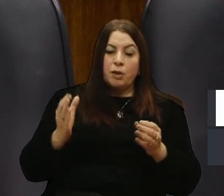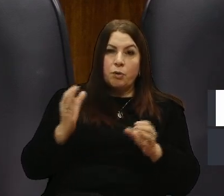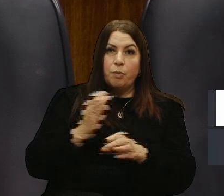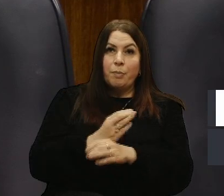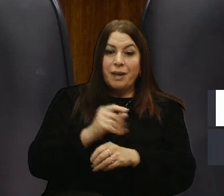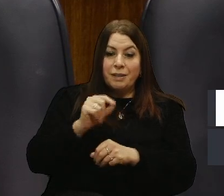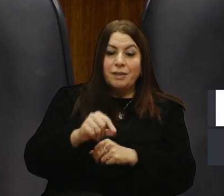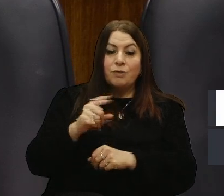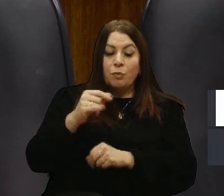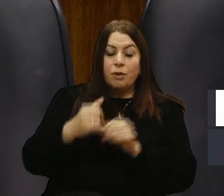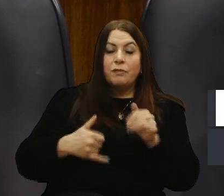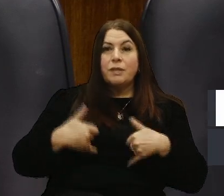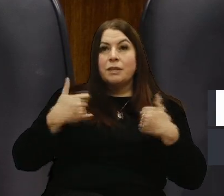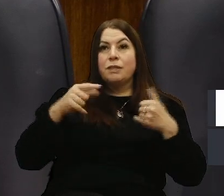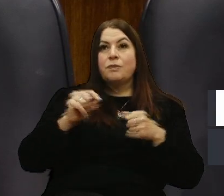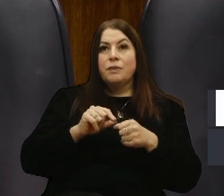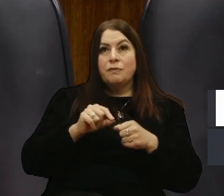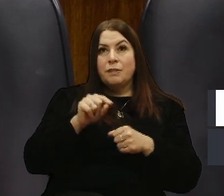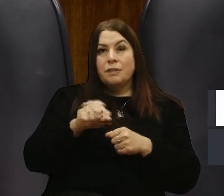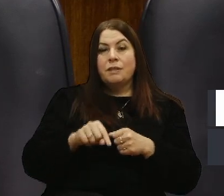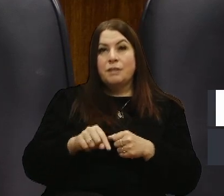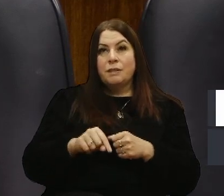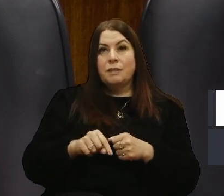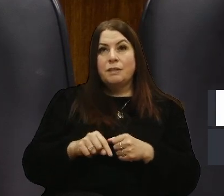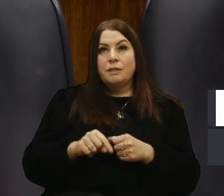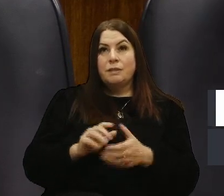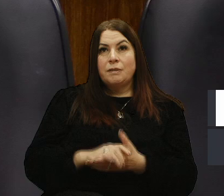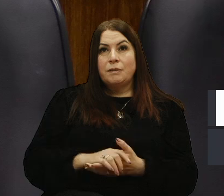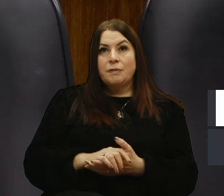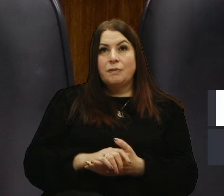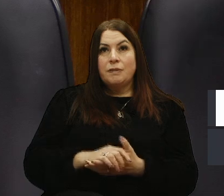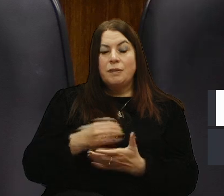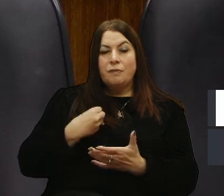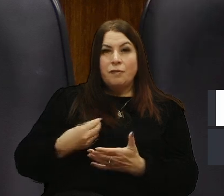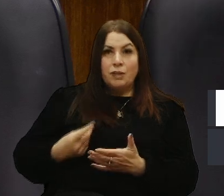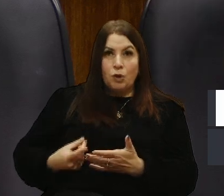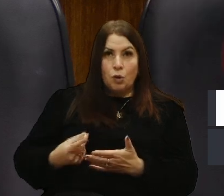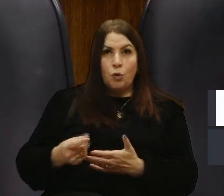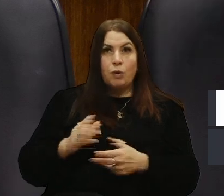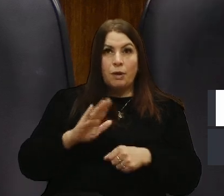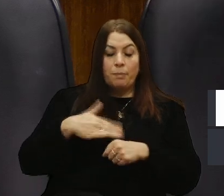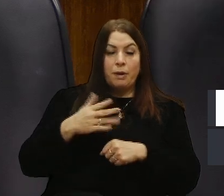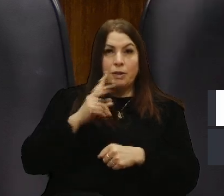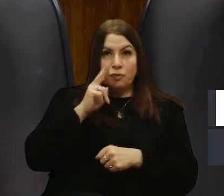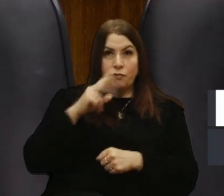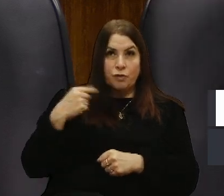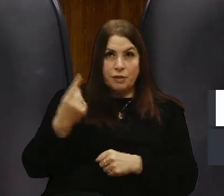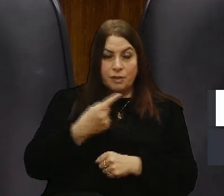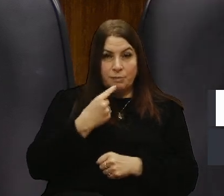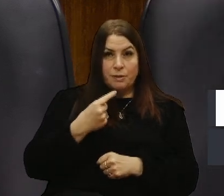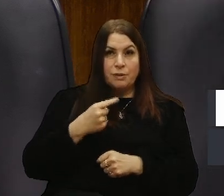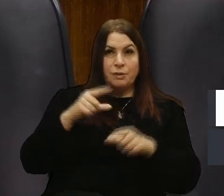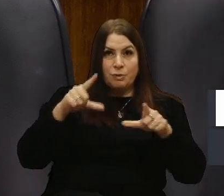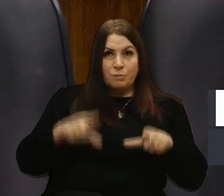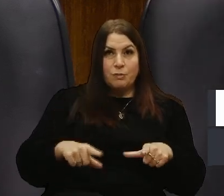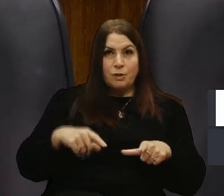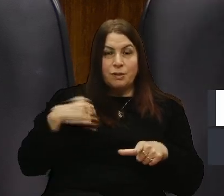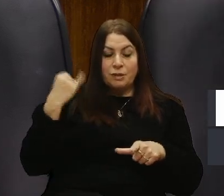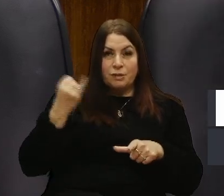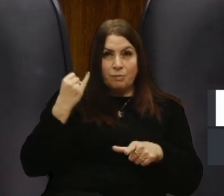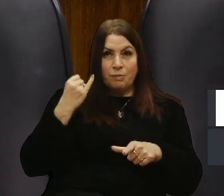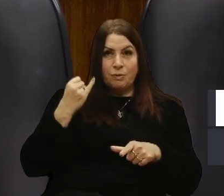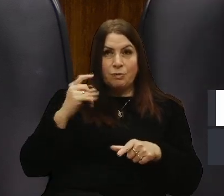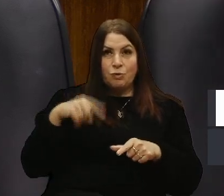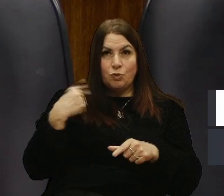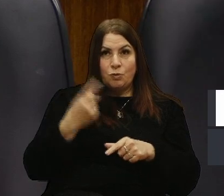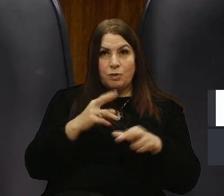seu aniversário, e a gente está aqui só para desejar vida longa e cada vez mais fortalecimento desse espaço tão importante para